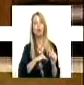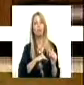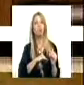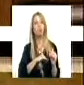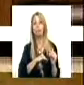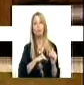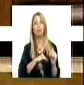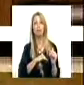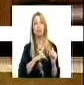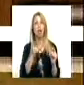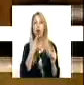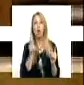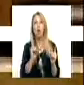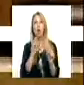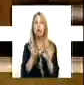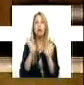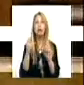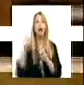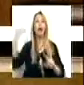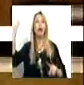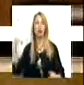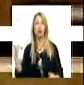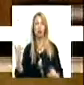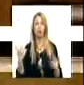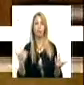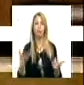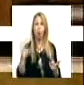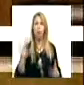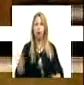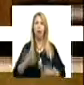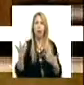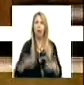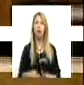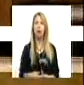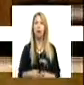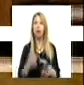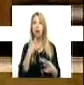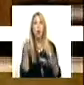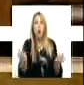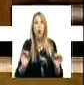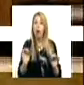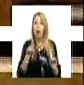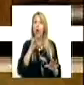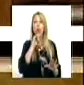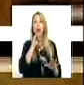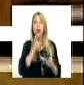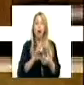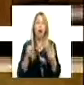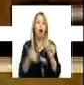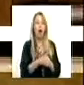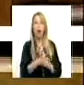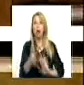já poderia ser como antes. O mais revoltante é que diziam que não havia margem para